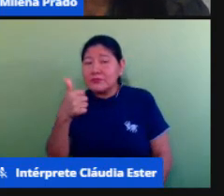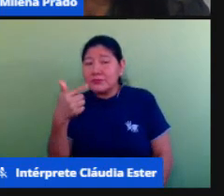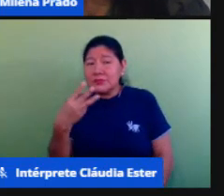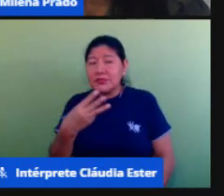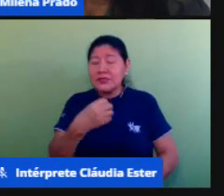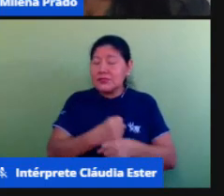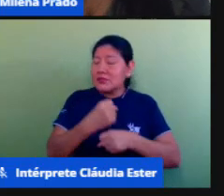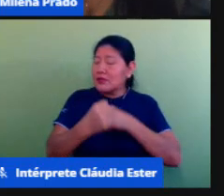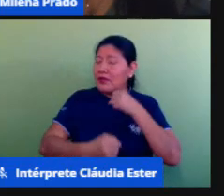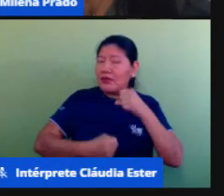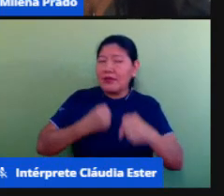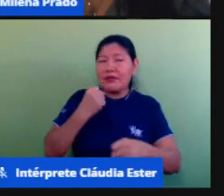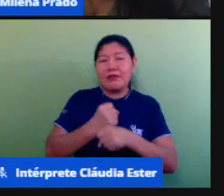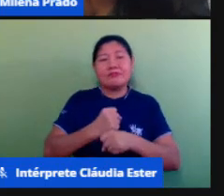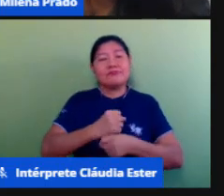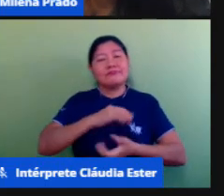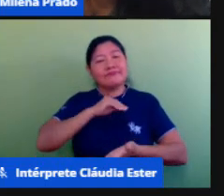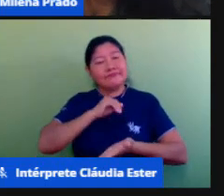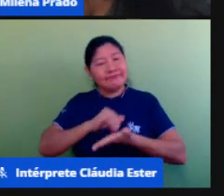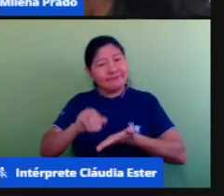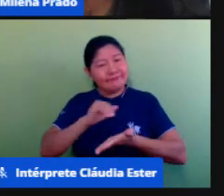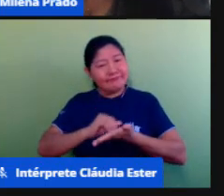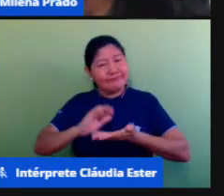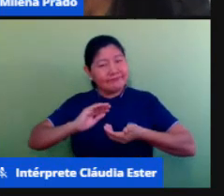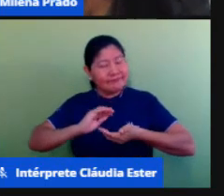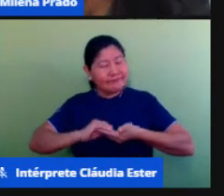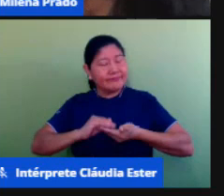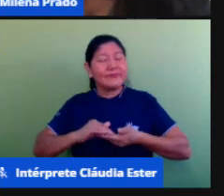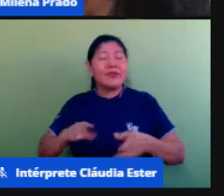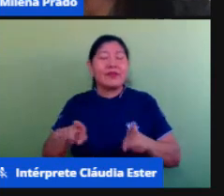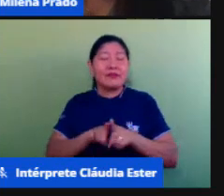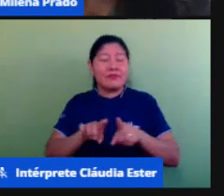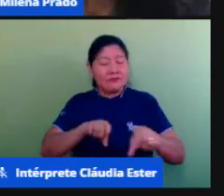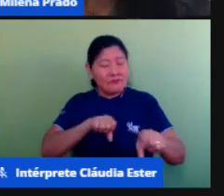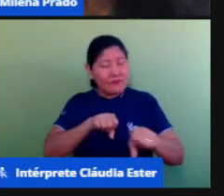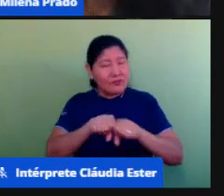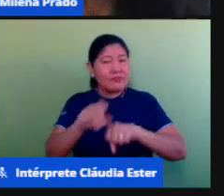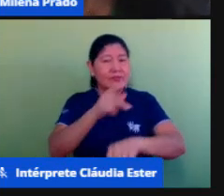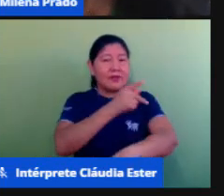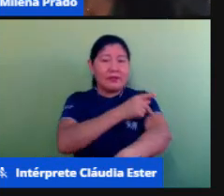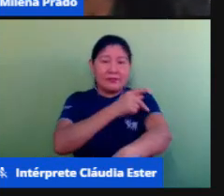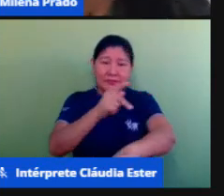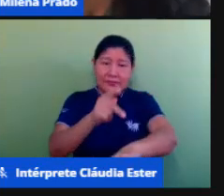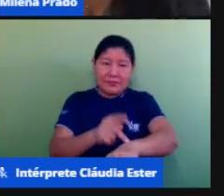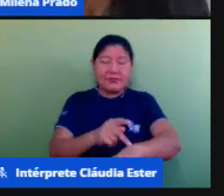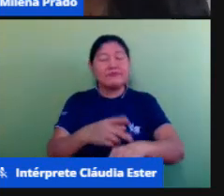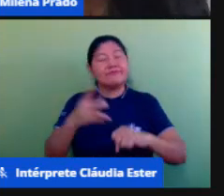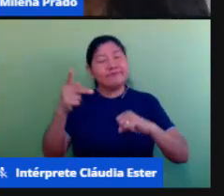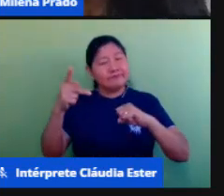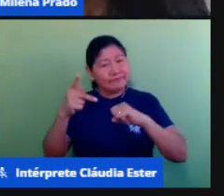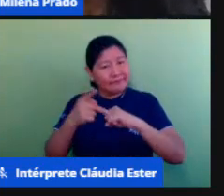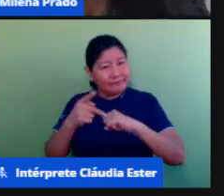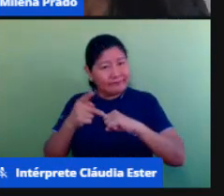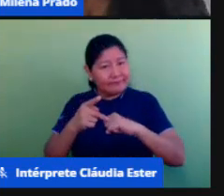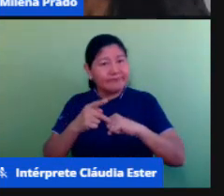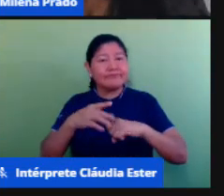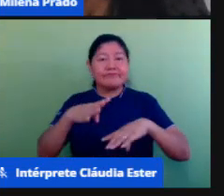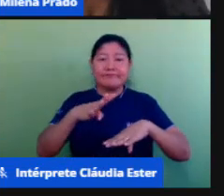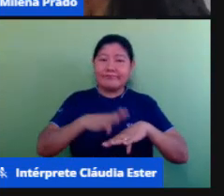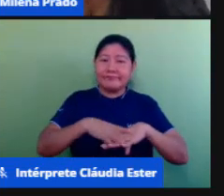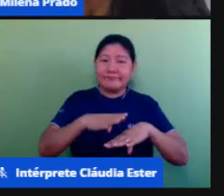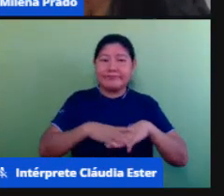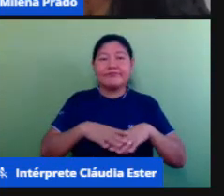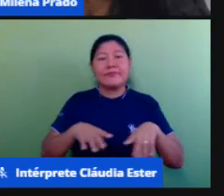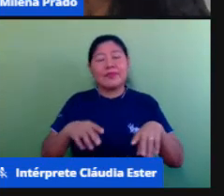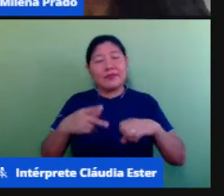Trabalhando como professora, sou pedagoga, especialista em alfabetização, especialista em matemática,